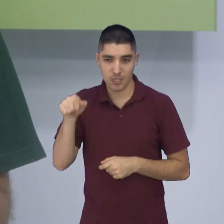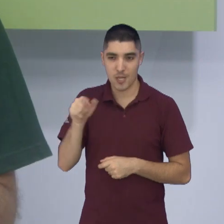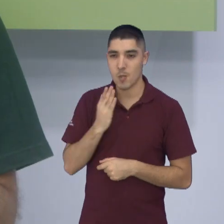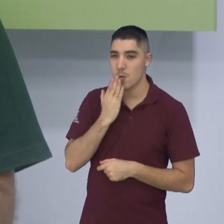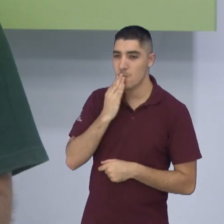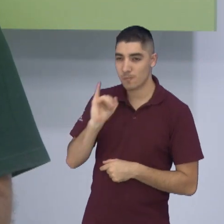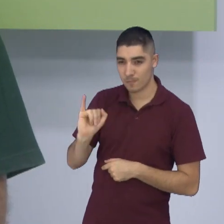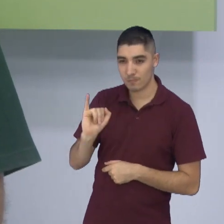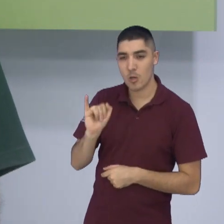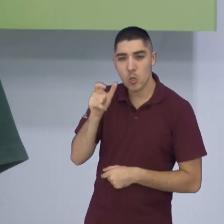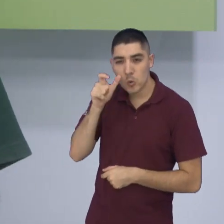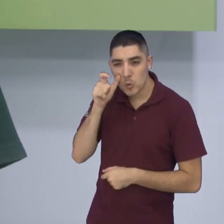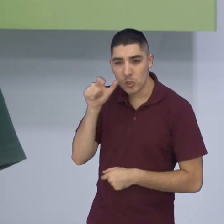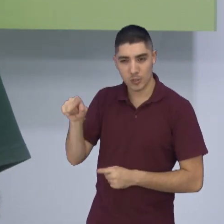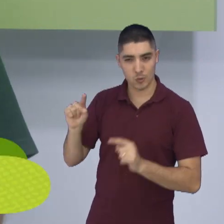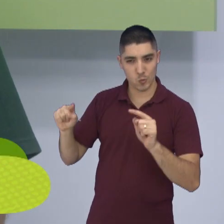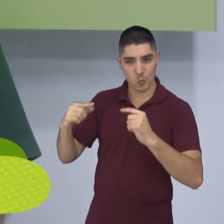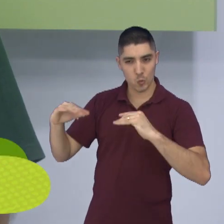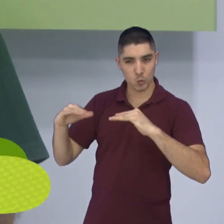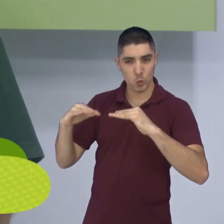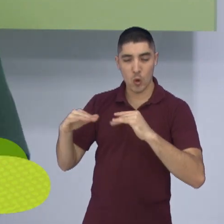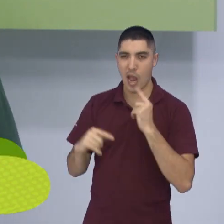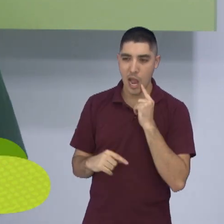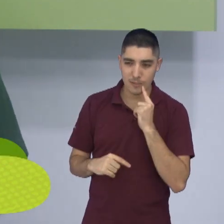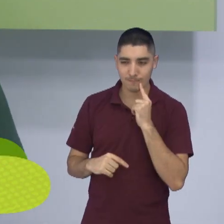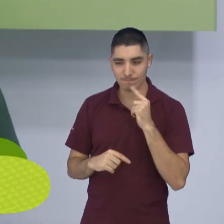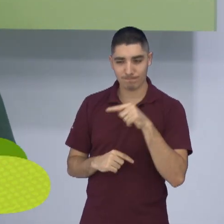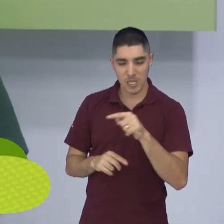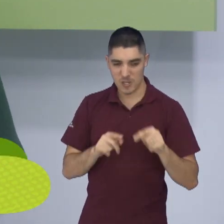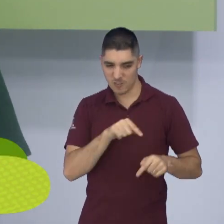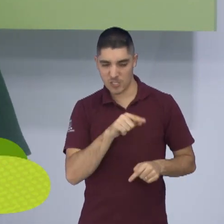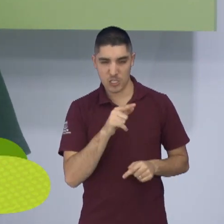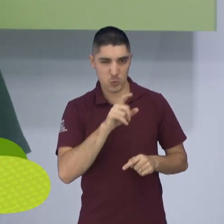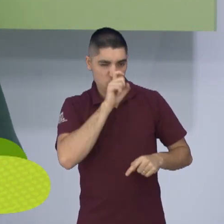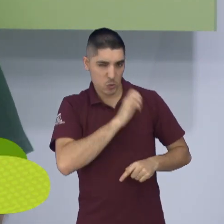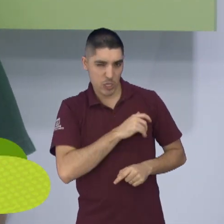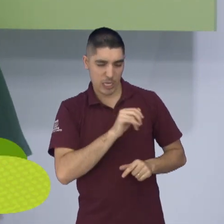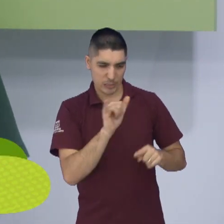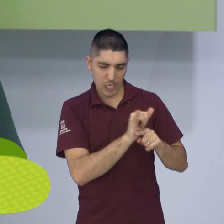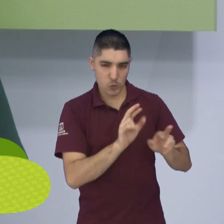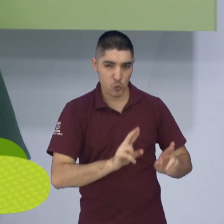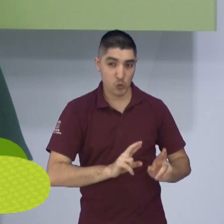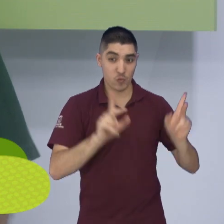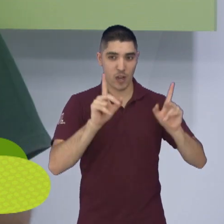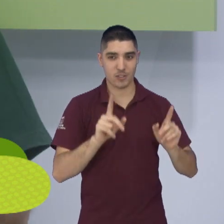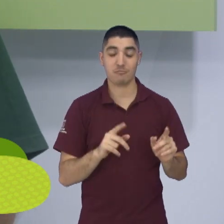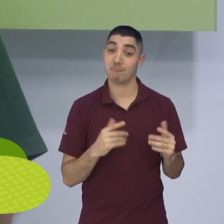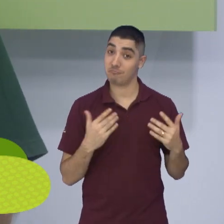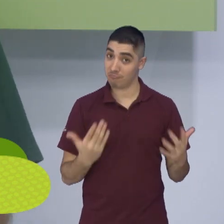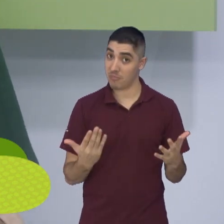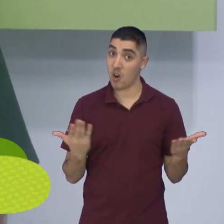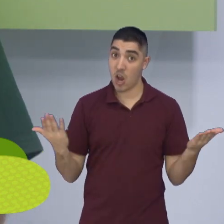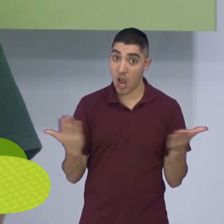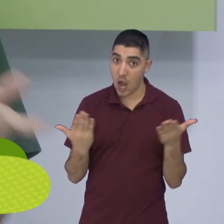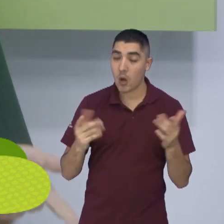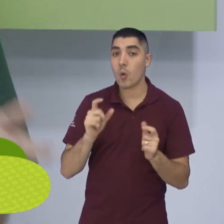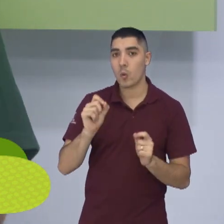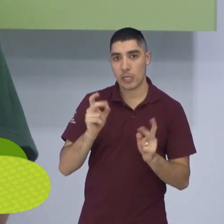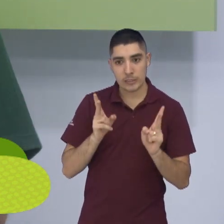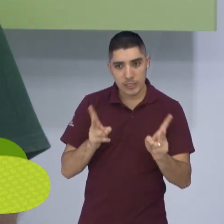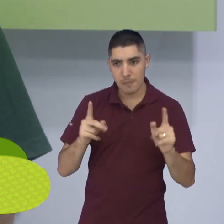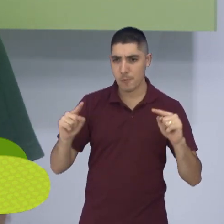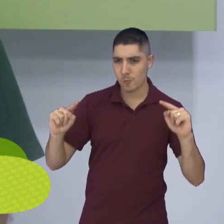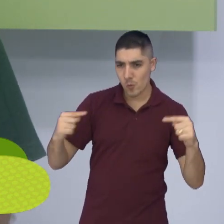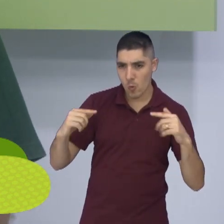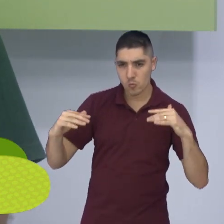2 jogos do Primavera, o último jogo, então ele sabe mais ou menos como montar esse time e é isso. partir de agora os times vão ver